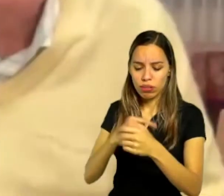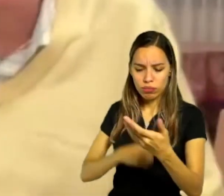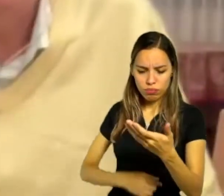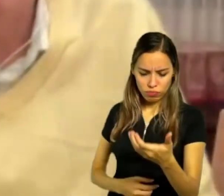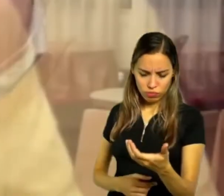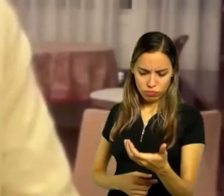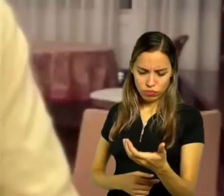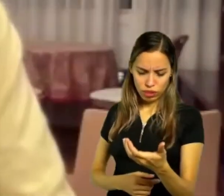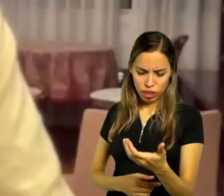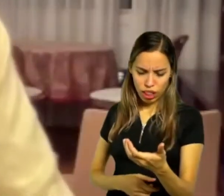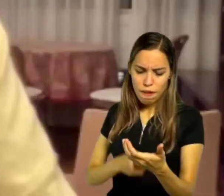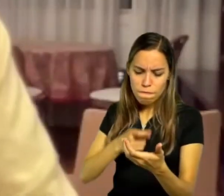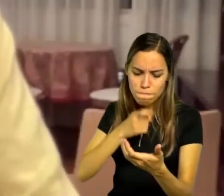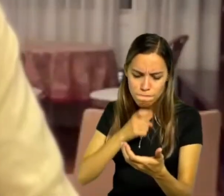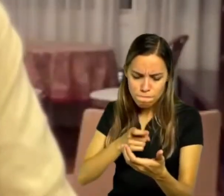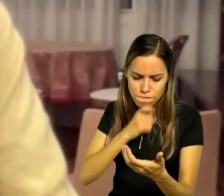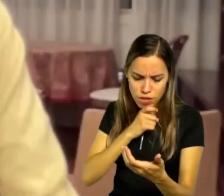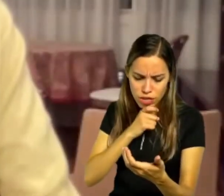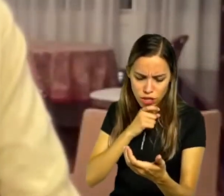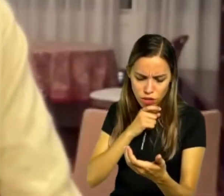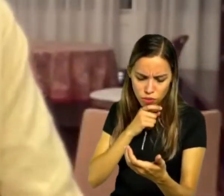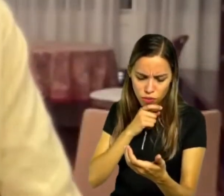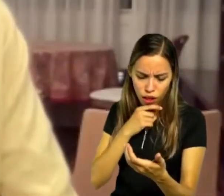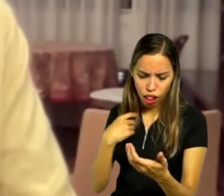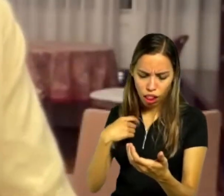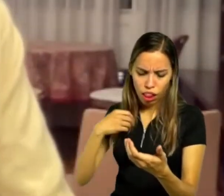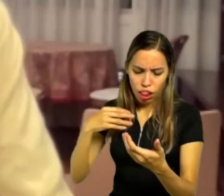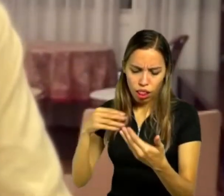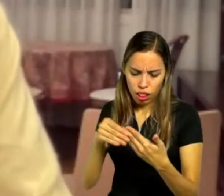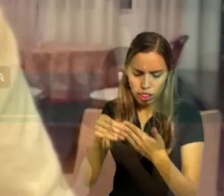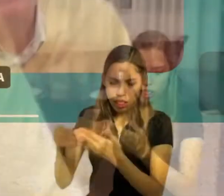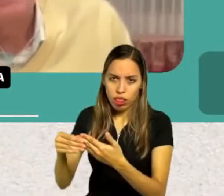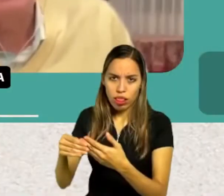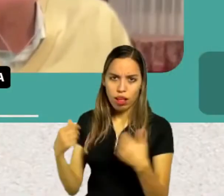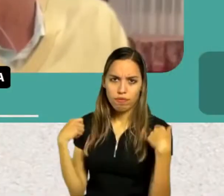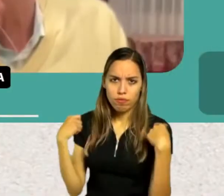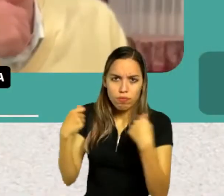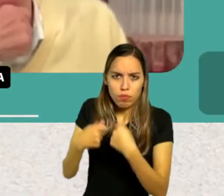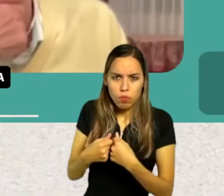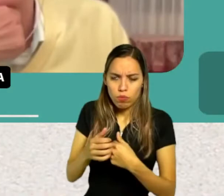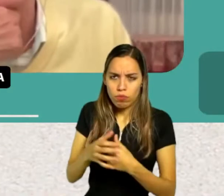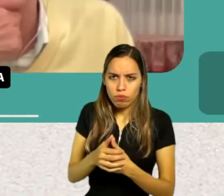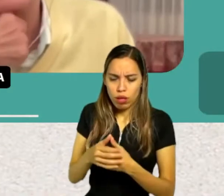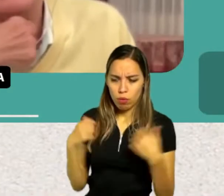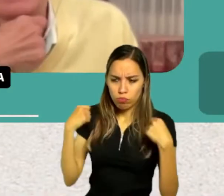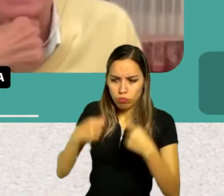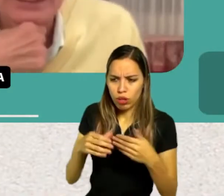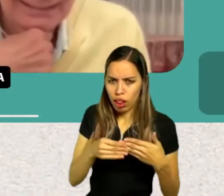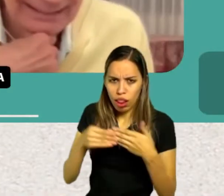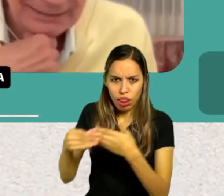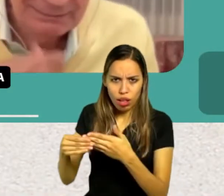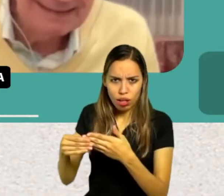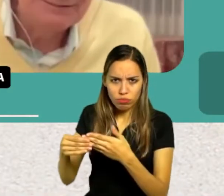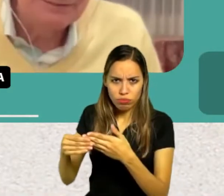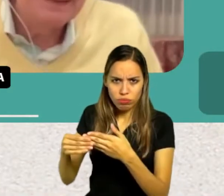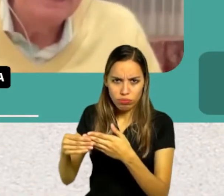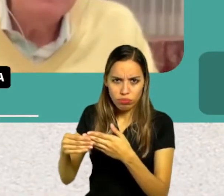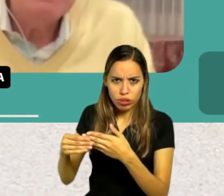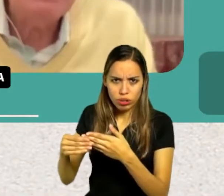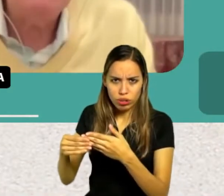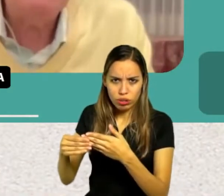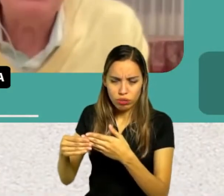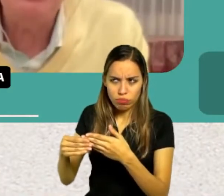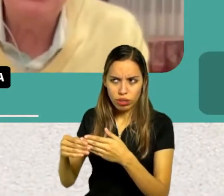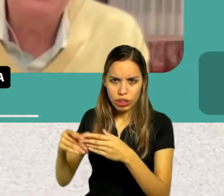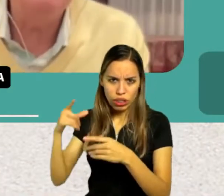Ai, que delícia, Drauzio, delícia. Um homem de 79 anos, a irmã, sai agasalhado. Mas, enfim,